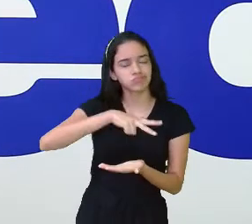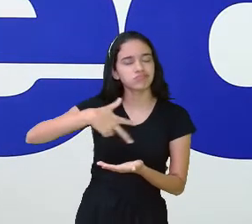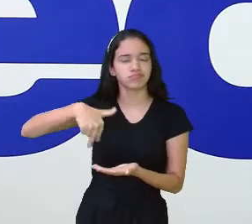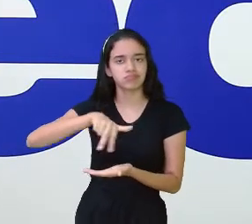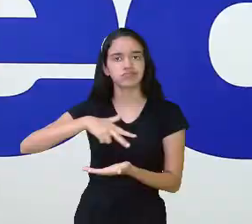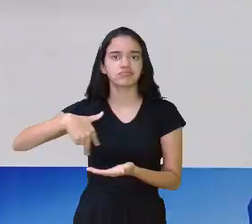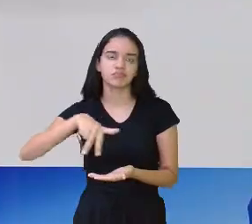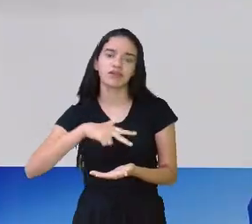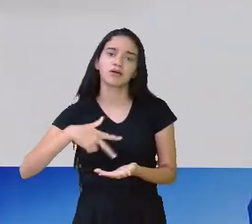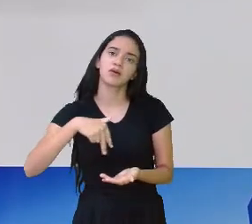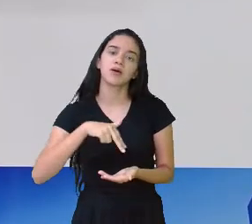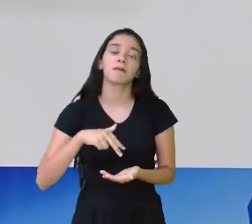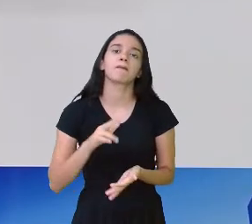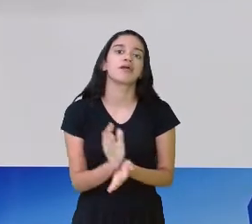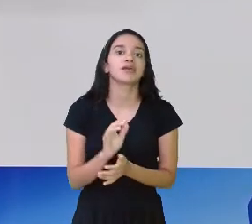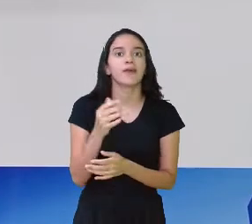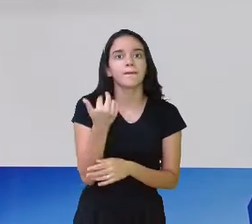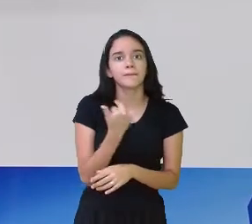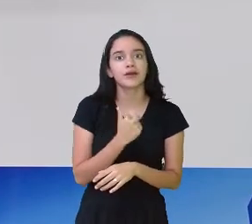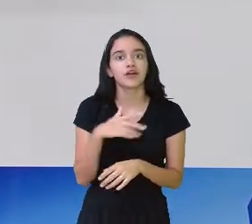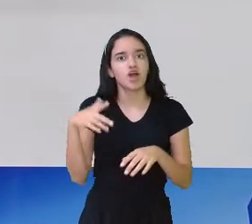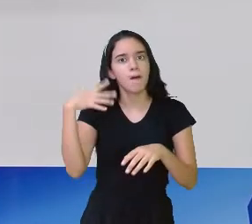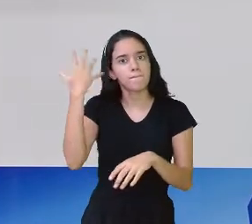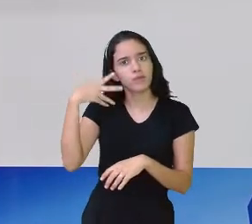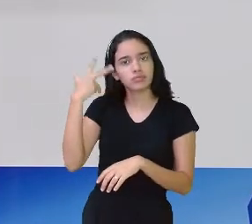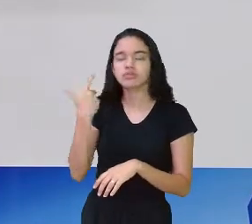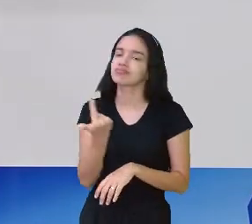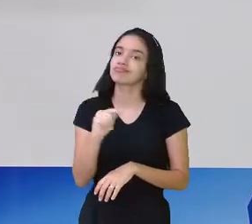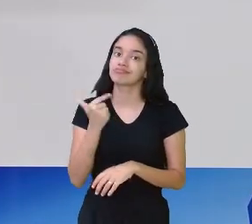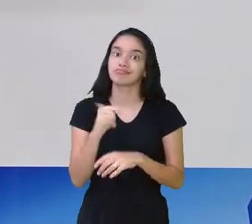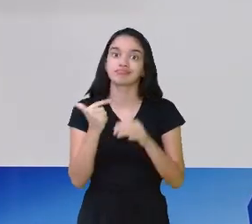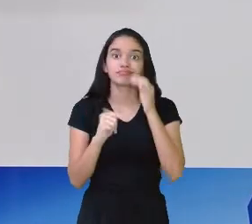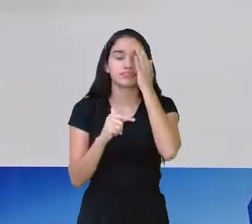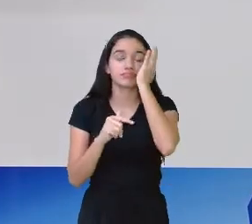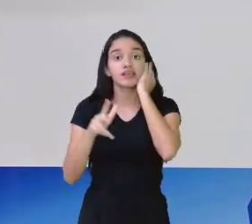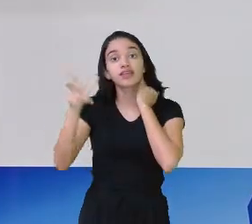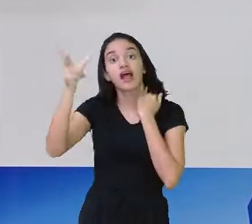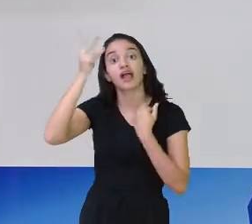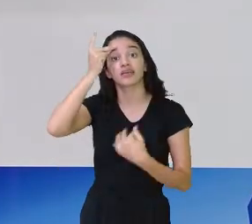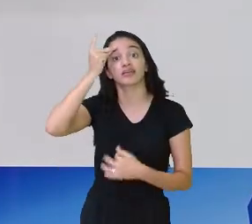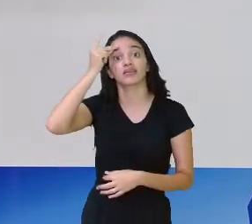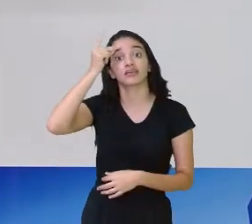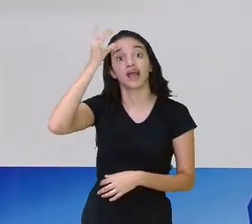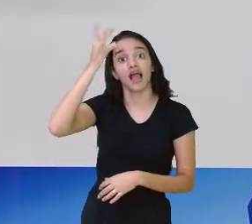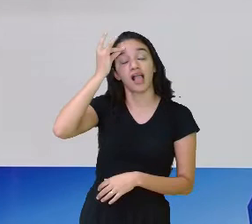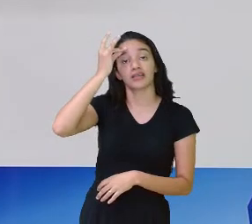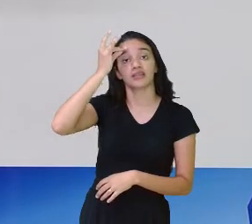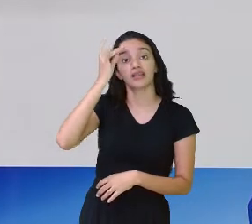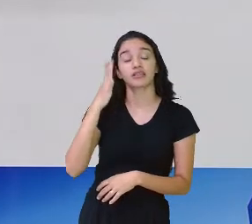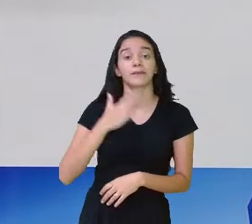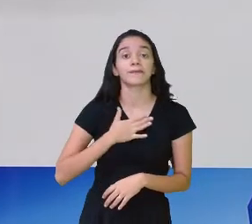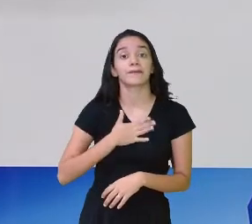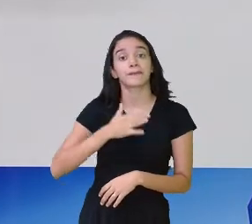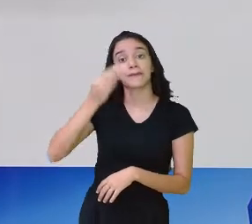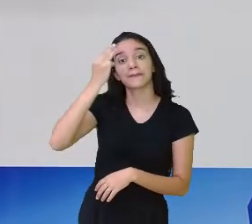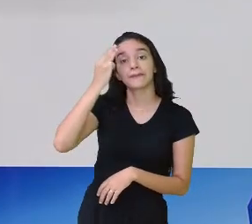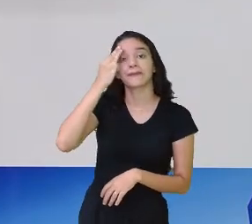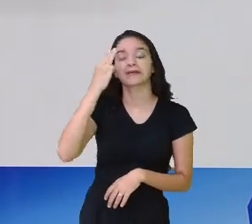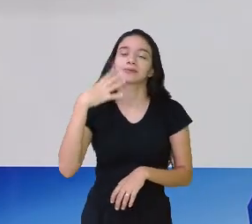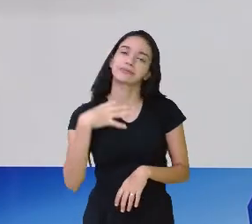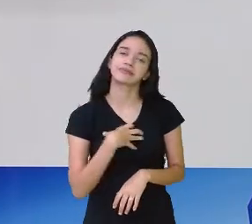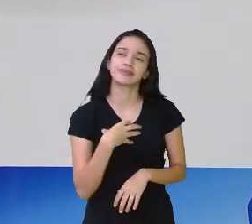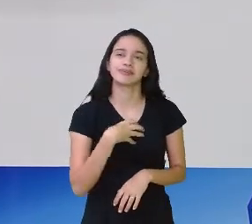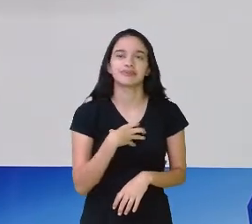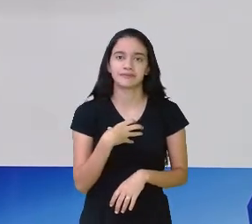dançando, né? Não tem música. E não tem música, ela está na sua cabeça. Né? Ela está aqui. Isso. Né? Na minha memória, no meu